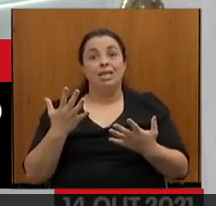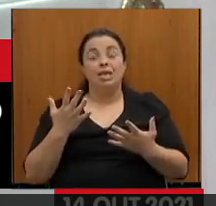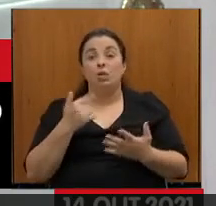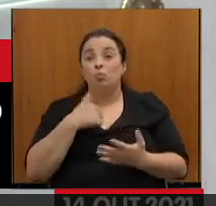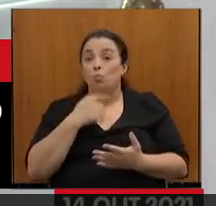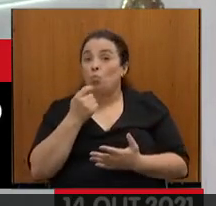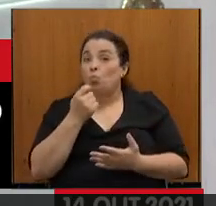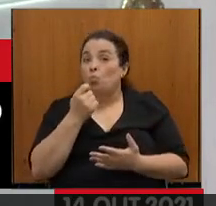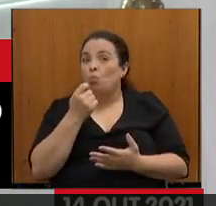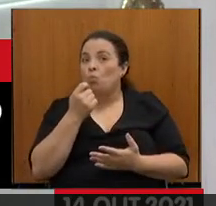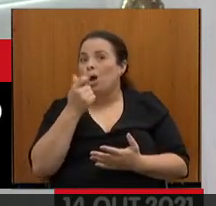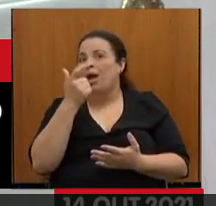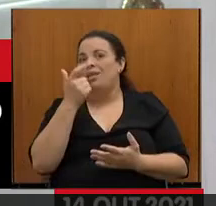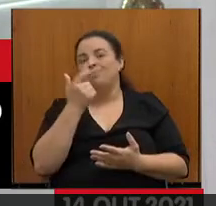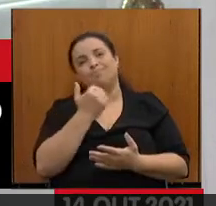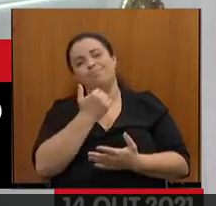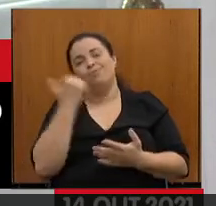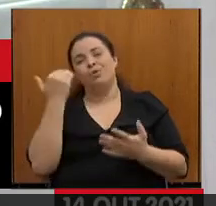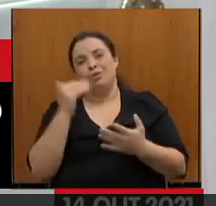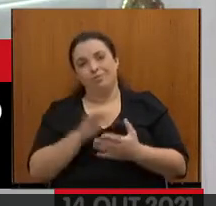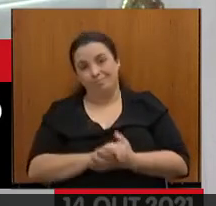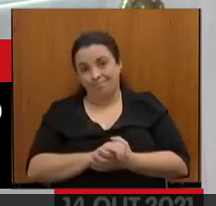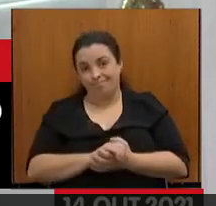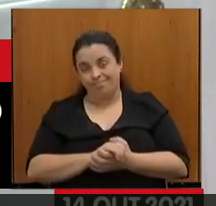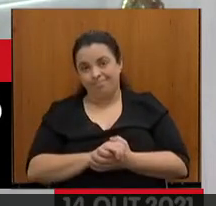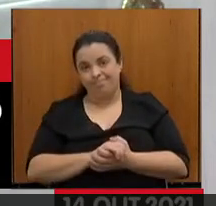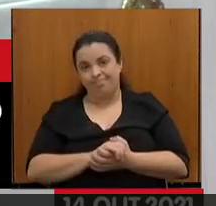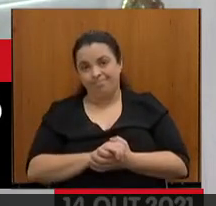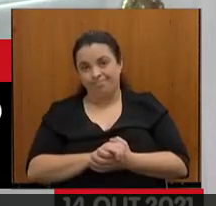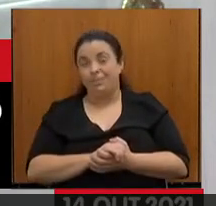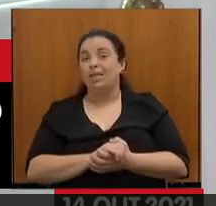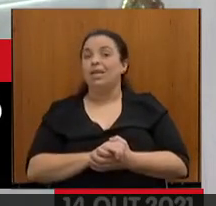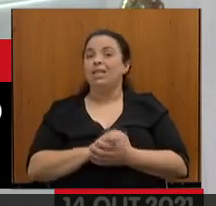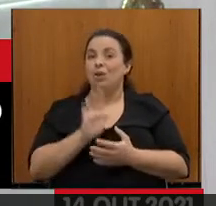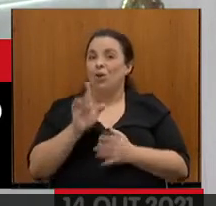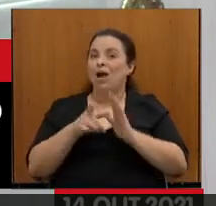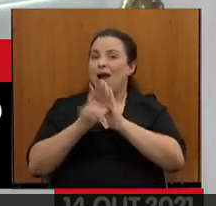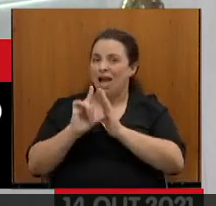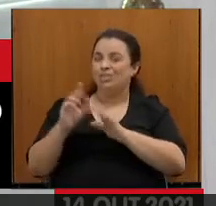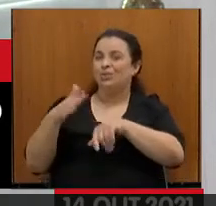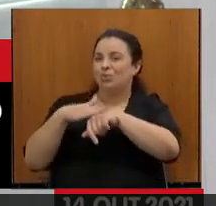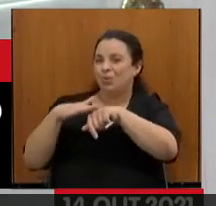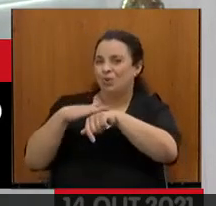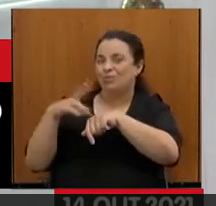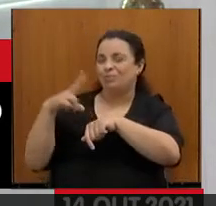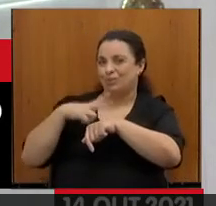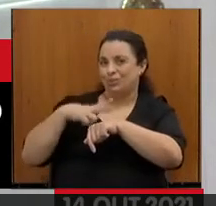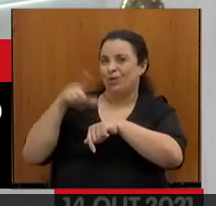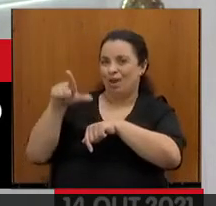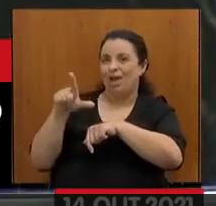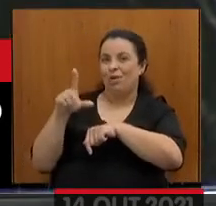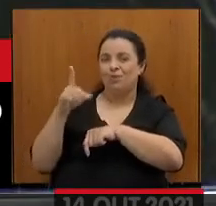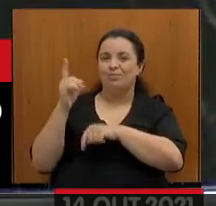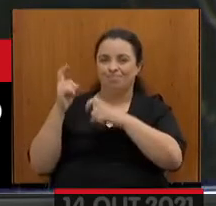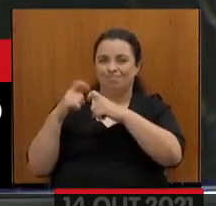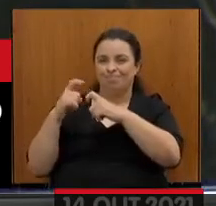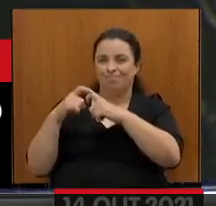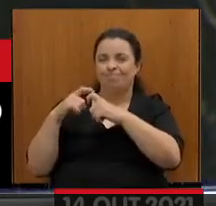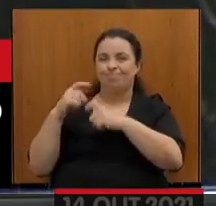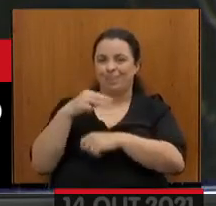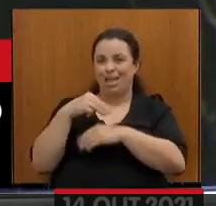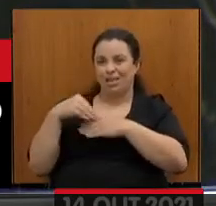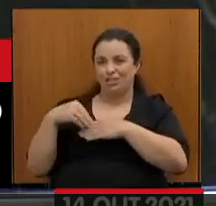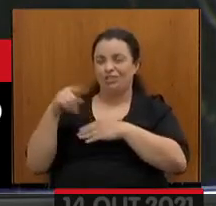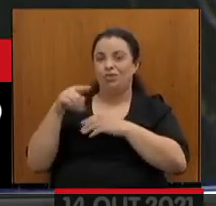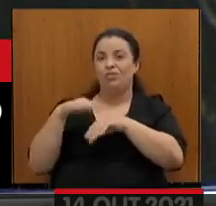outra história. Então, gente, falava com as doutoras ali no começo. Me sinto privilegiada de poder estar